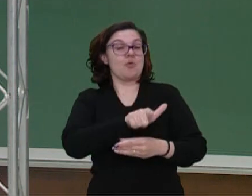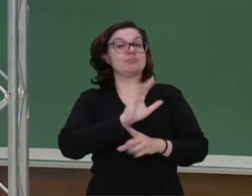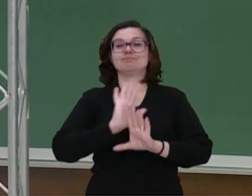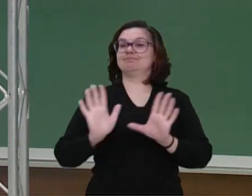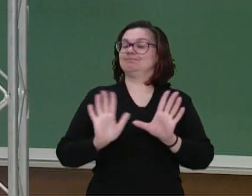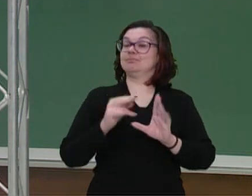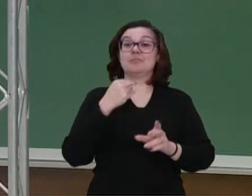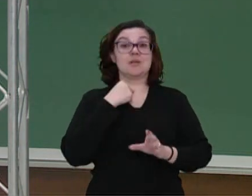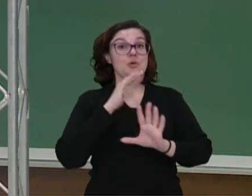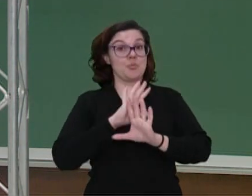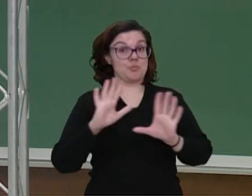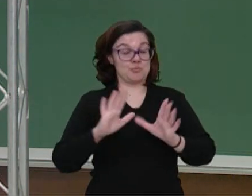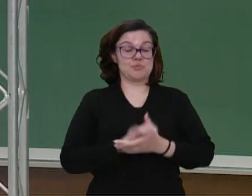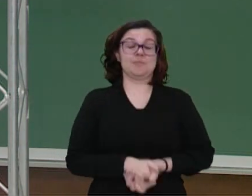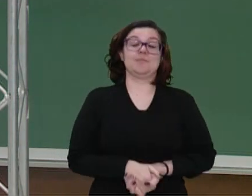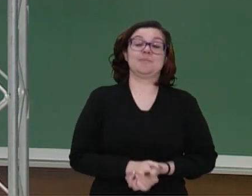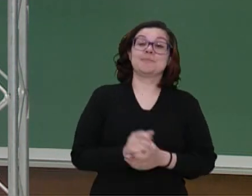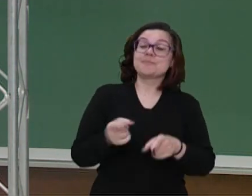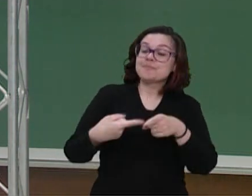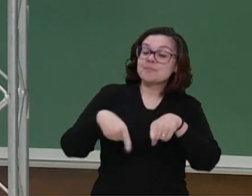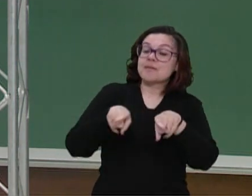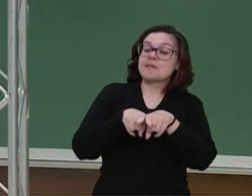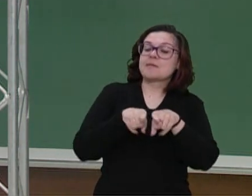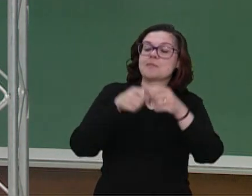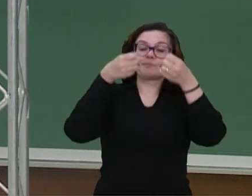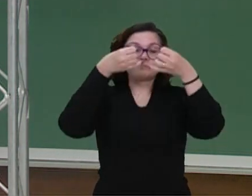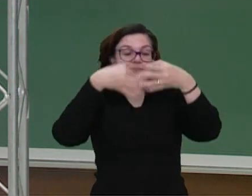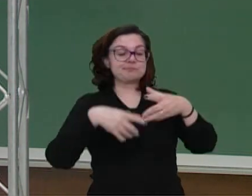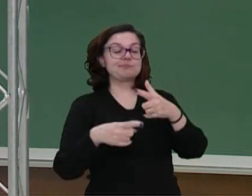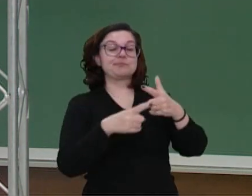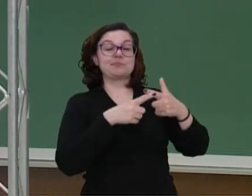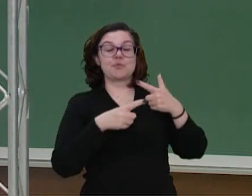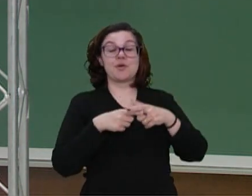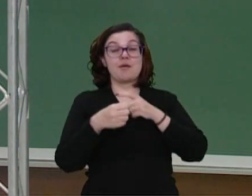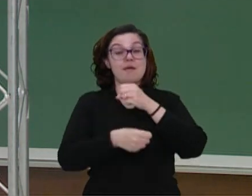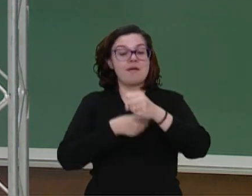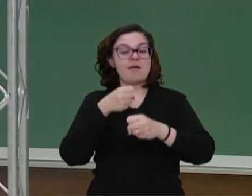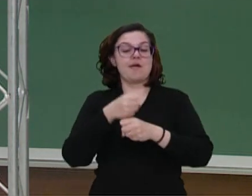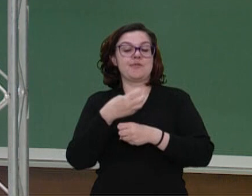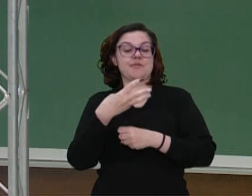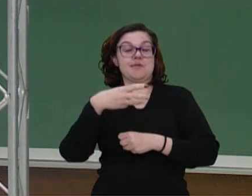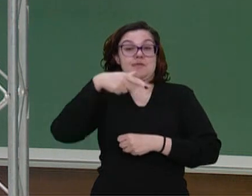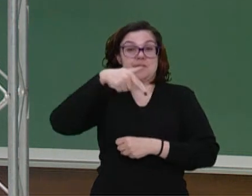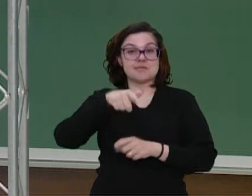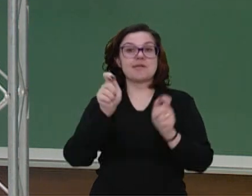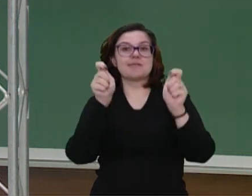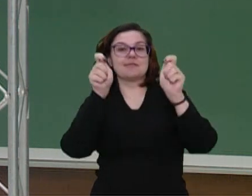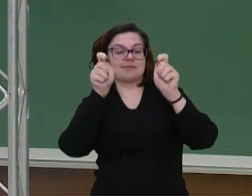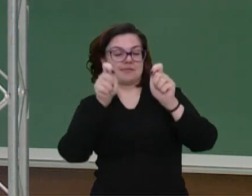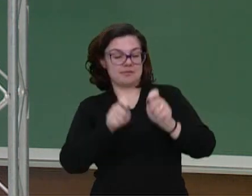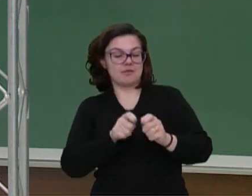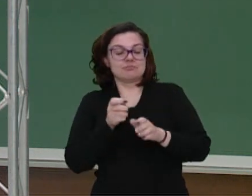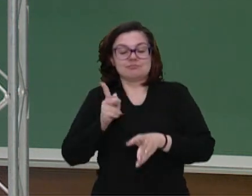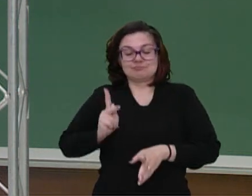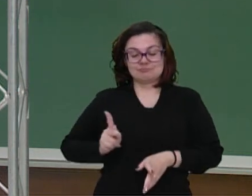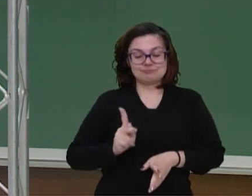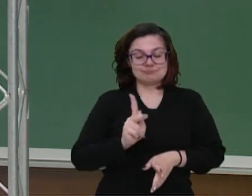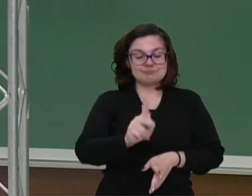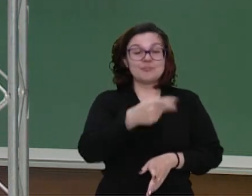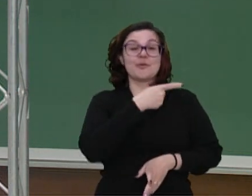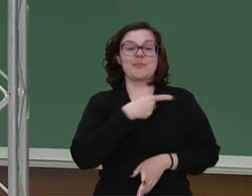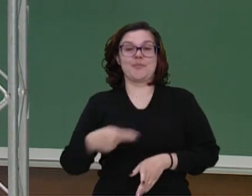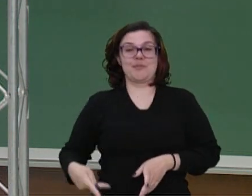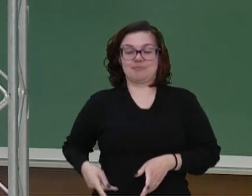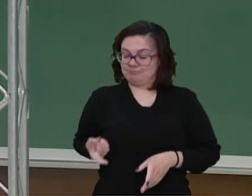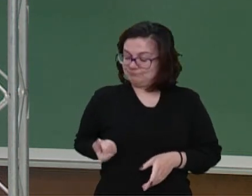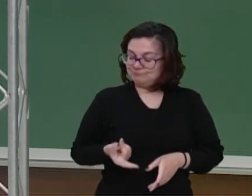Executivo. Foi também uma das razões pelas quais a Carta de 37 dava margem para que ele se perpetuasse no poder.